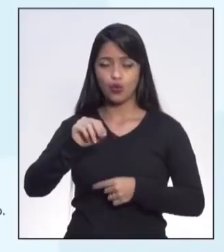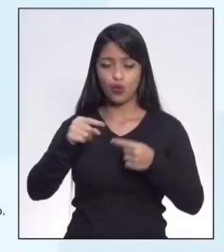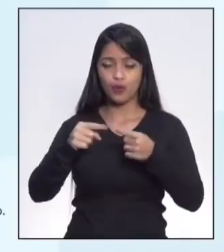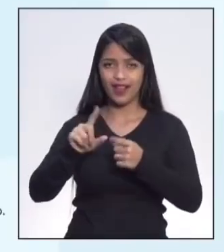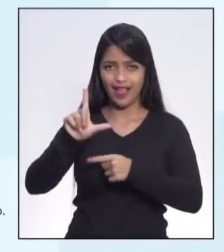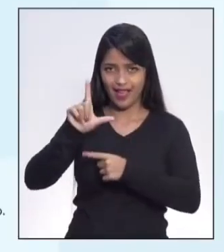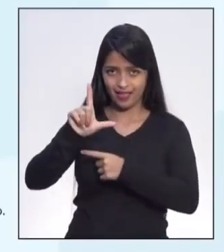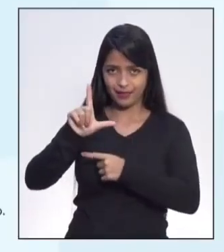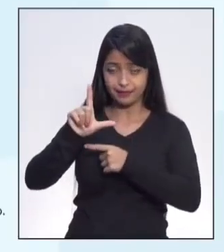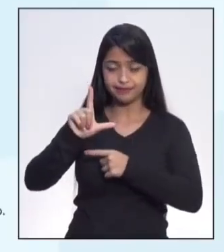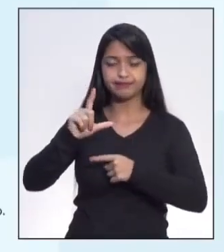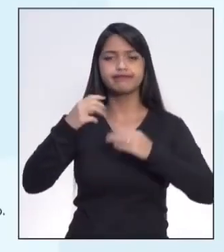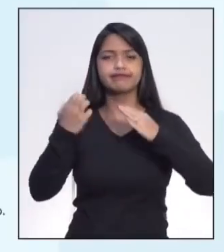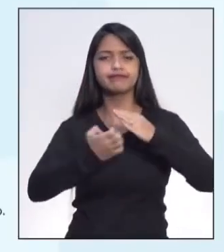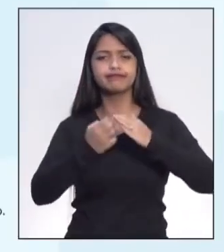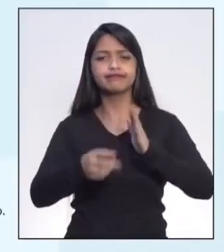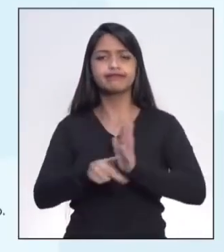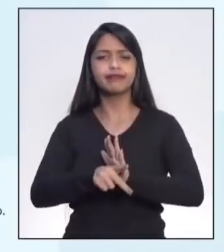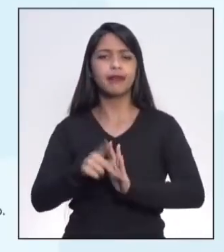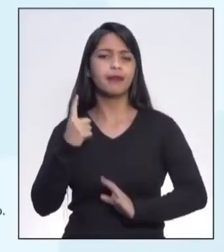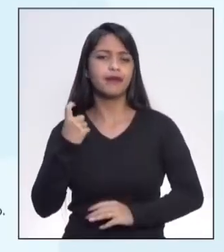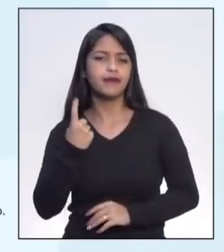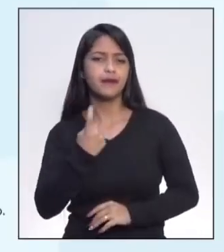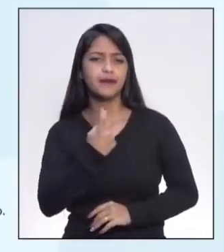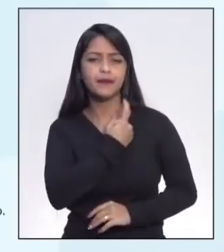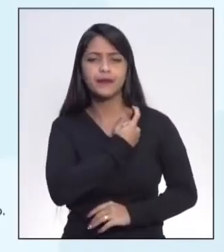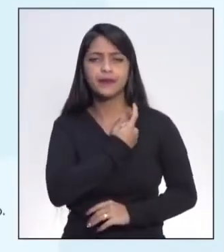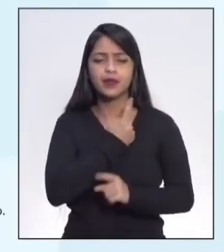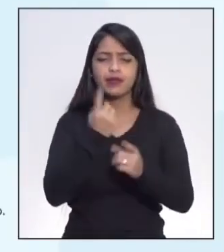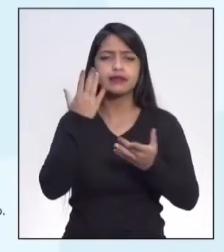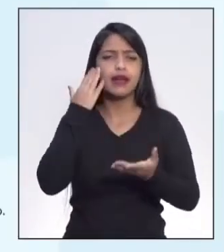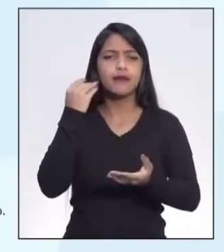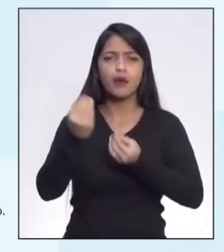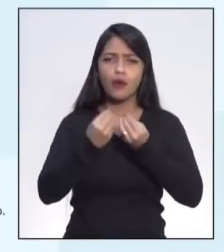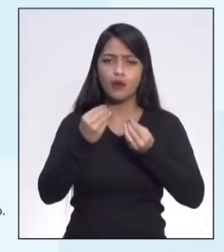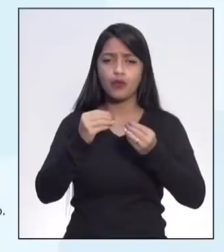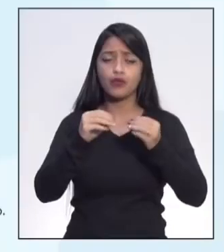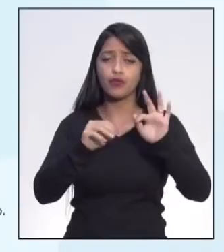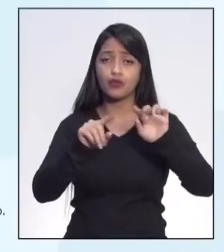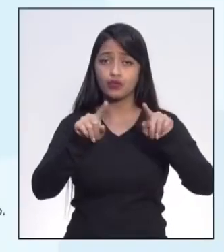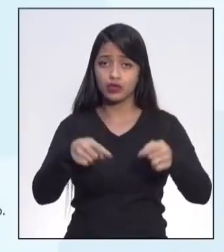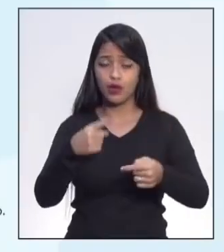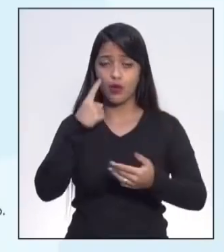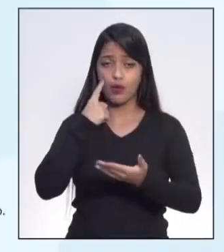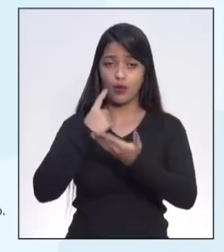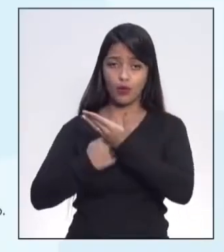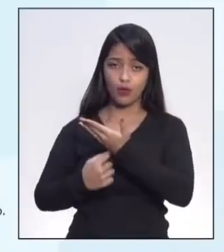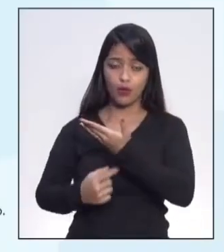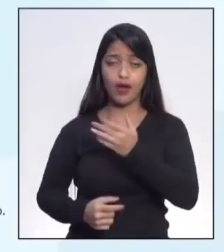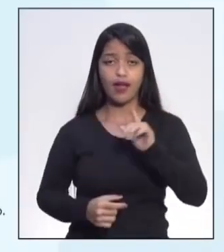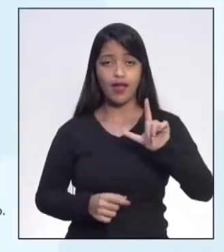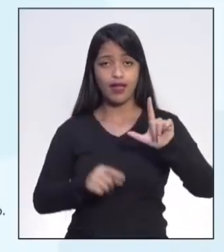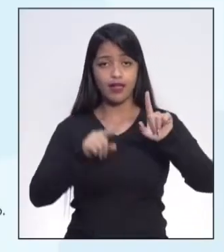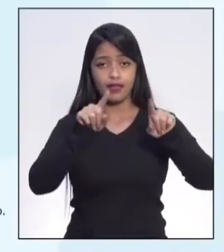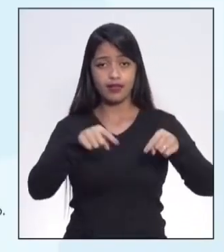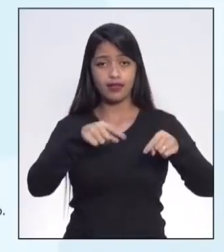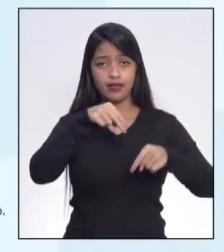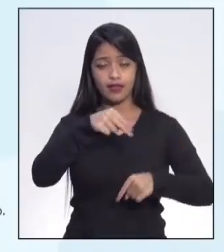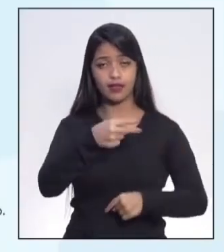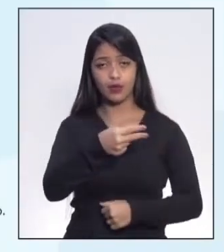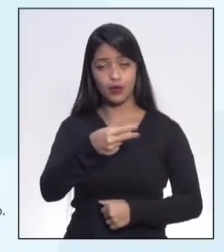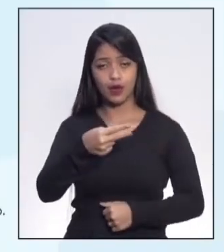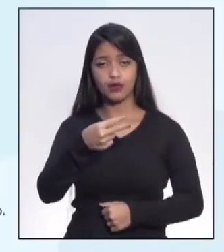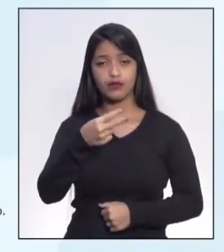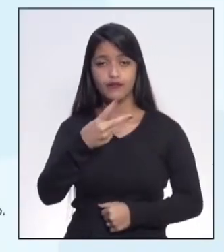de perfumes, é dado de acordo com a função L de n igual a 20 vezes n menos